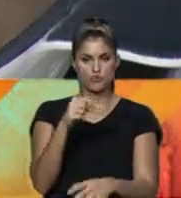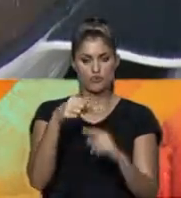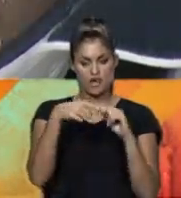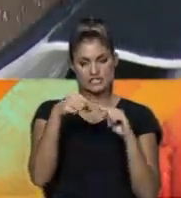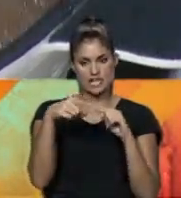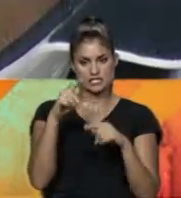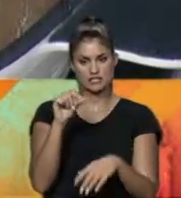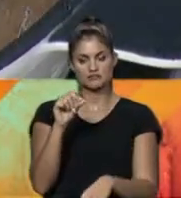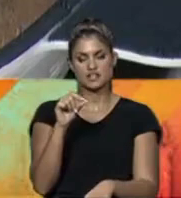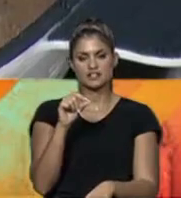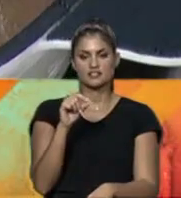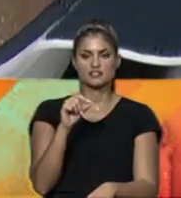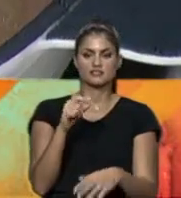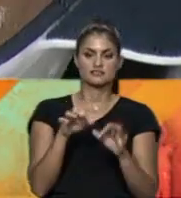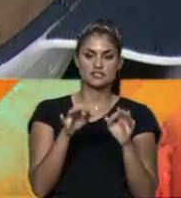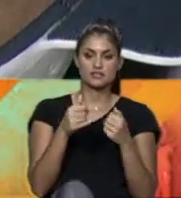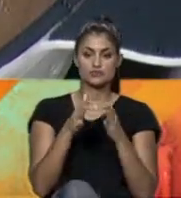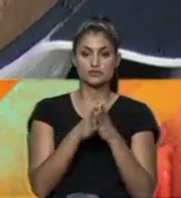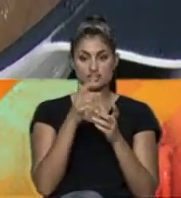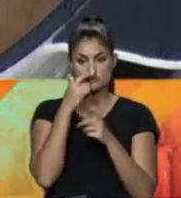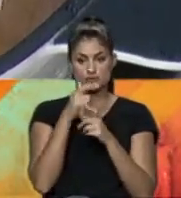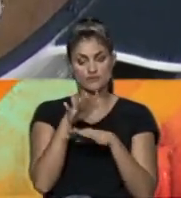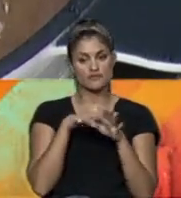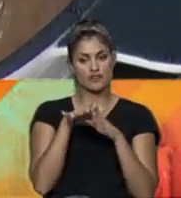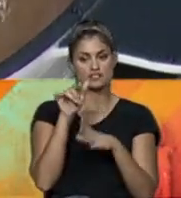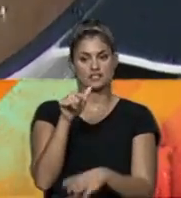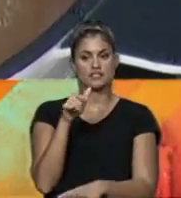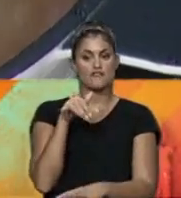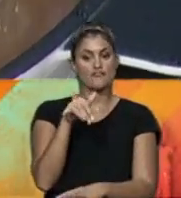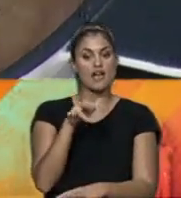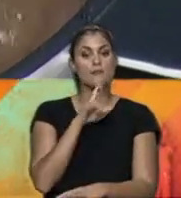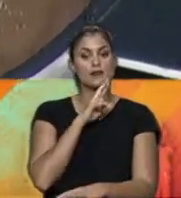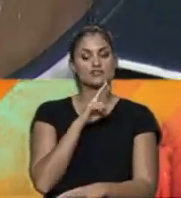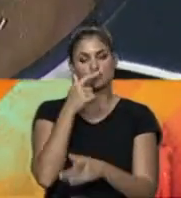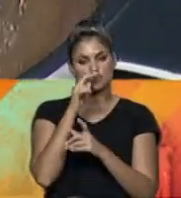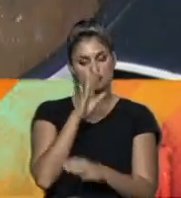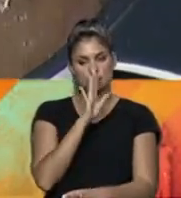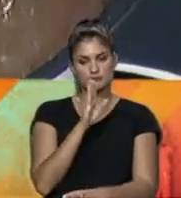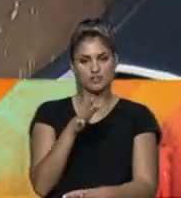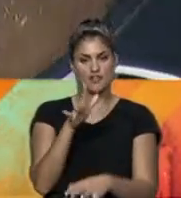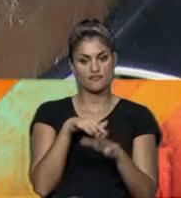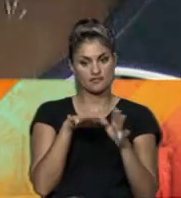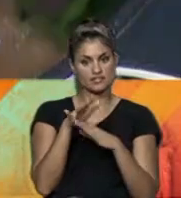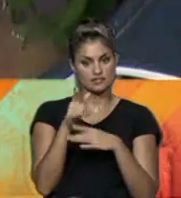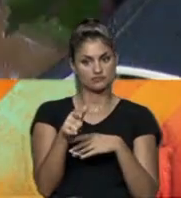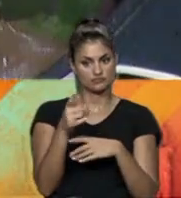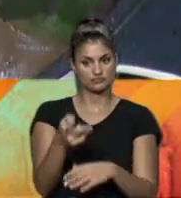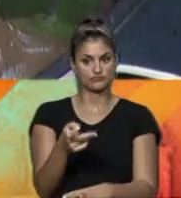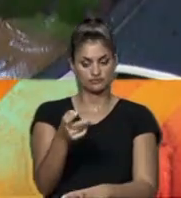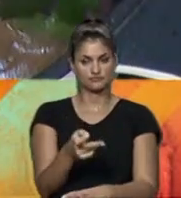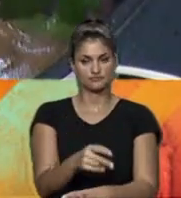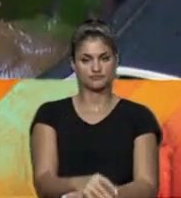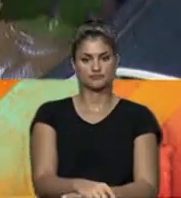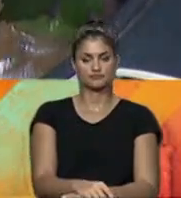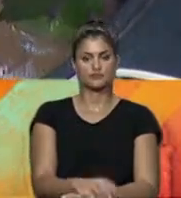fazemos, basicamente toda a gente faz na altura e vem aí a Páscoa, não é? E as pessoas estão habituadas a fazer aquelas marinadas para adiar. O